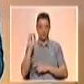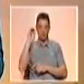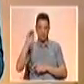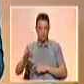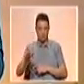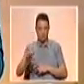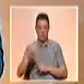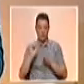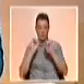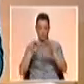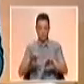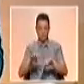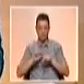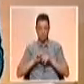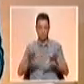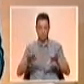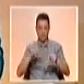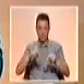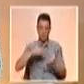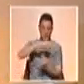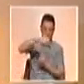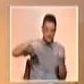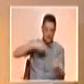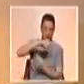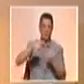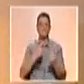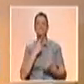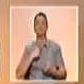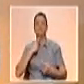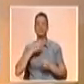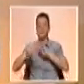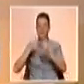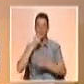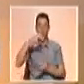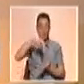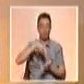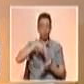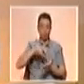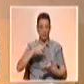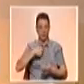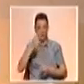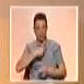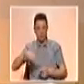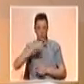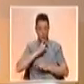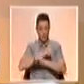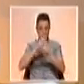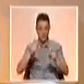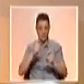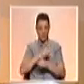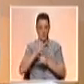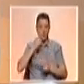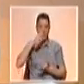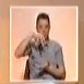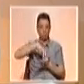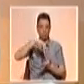aterro, contamina águas, é um ciclo vicioso. Nós precisamos é de ter outra postura, mas, e eu frisava isso, uma